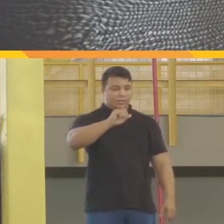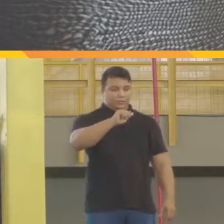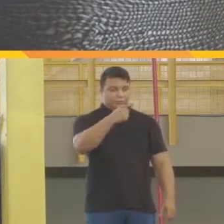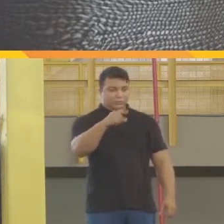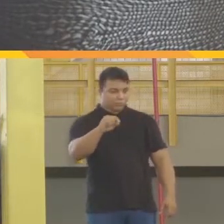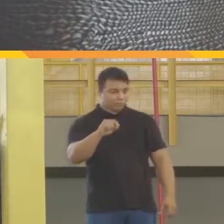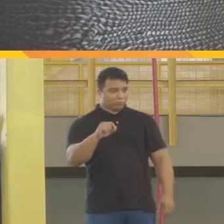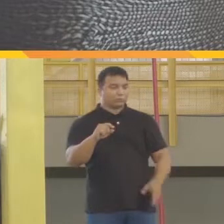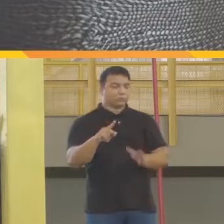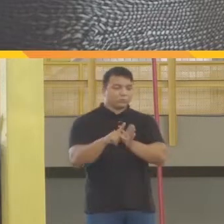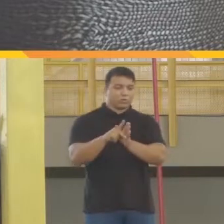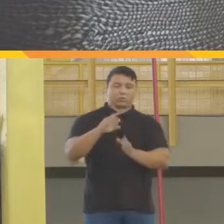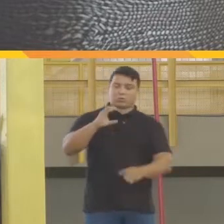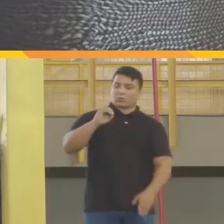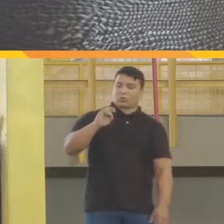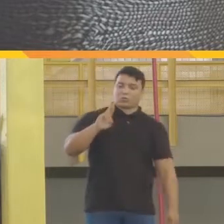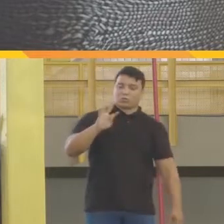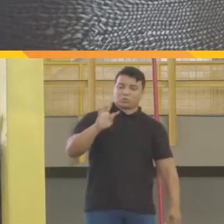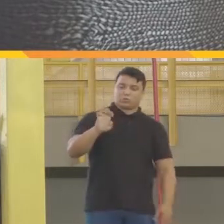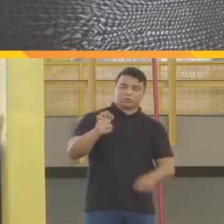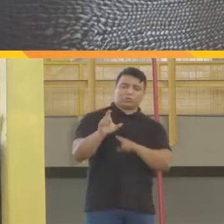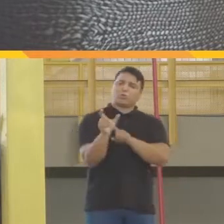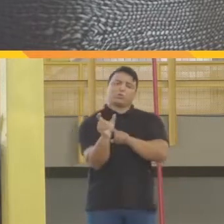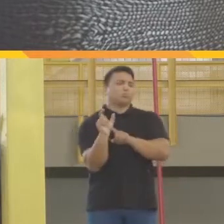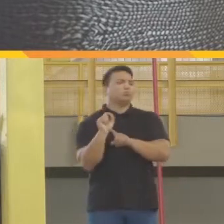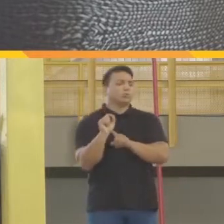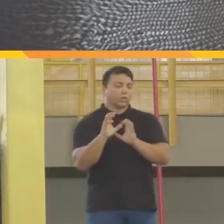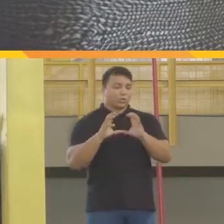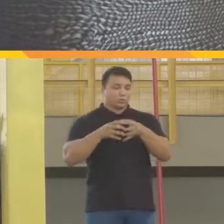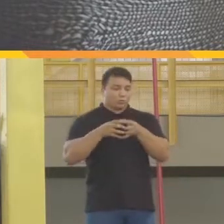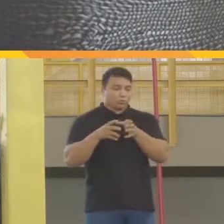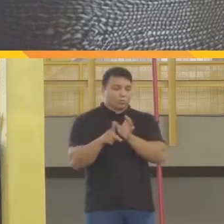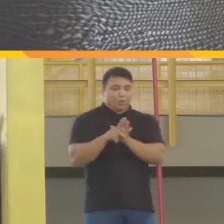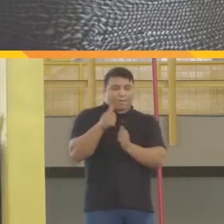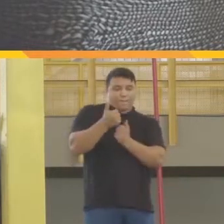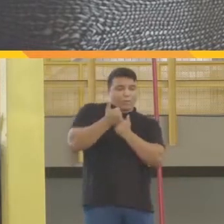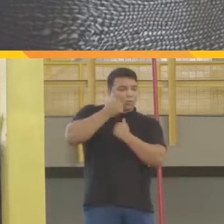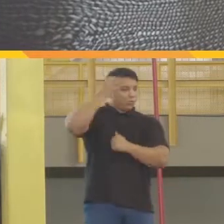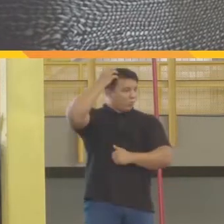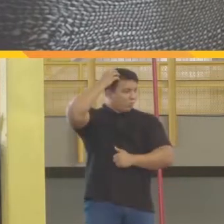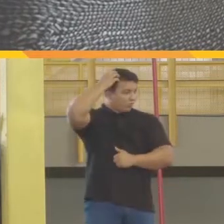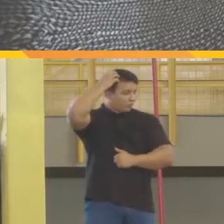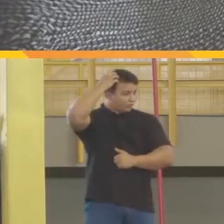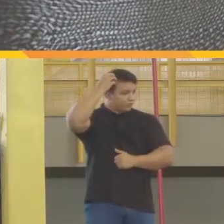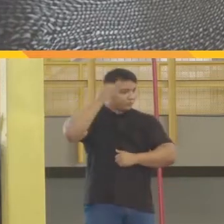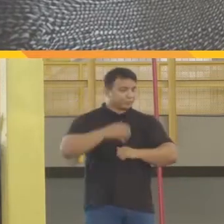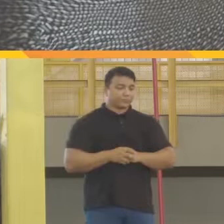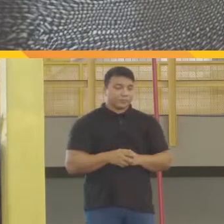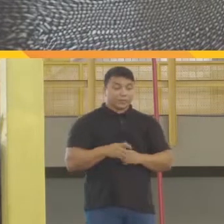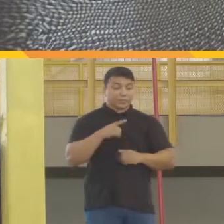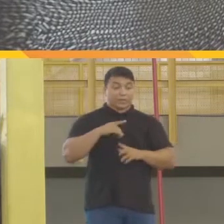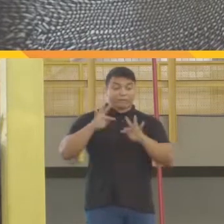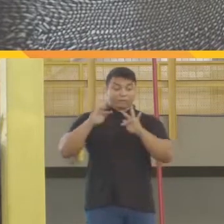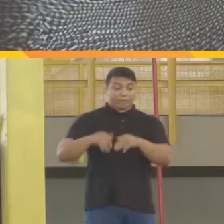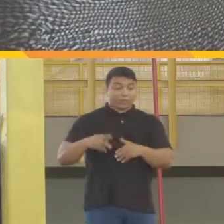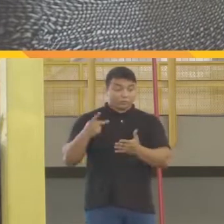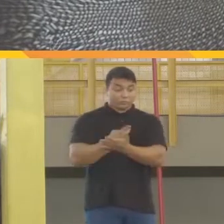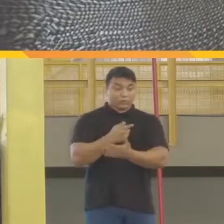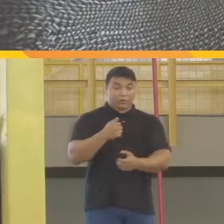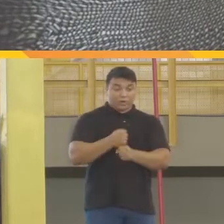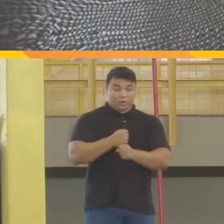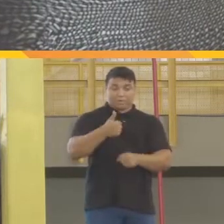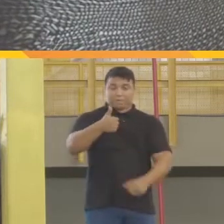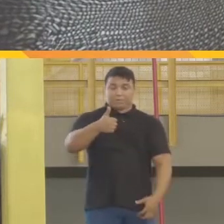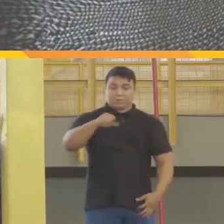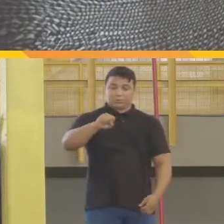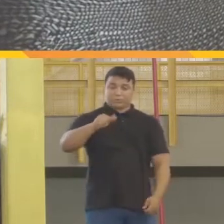não trazem, mas é um termo, uma expressão muito importante. Não é à toa que em 1815, com a conclusão da transferência